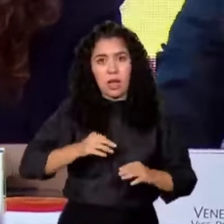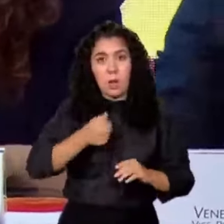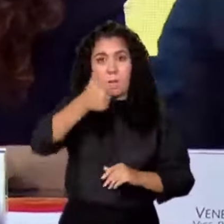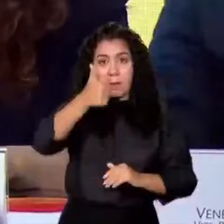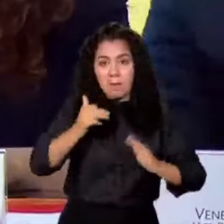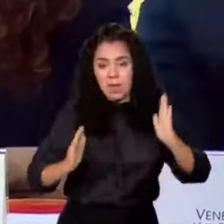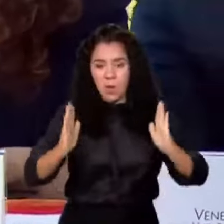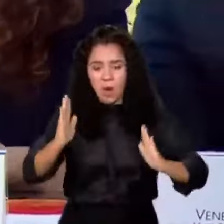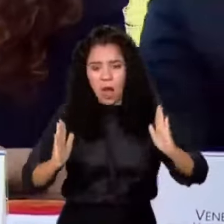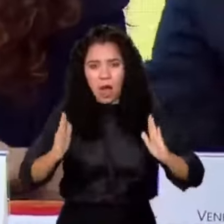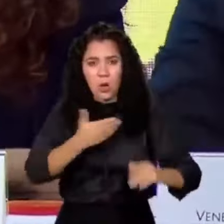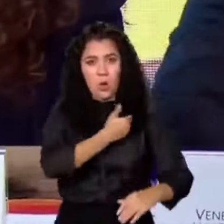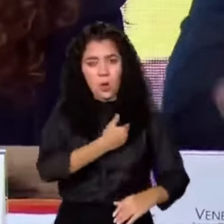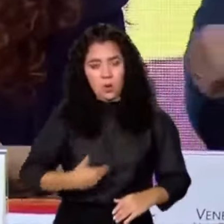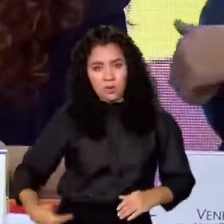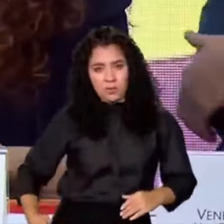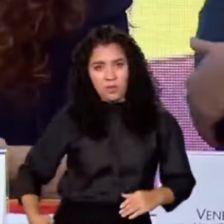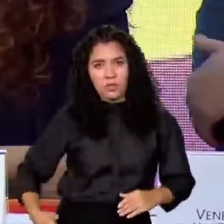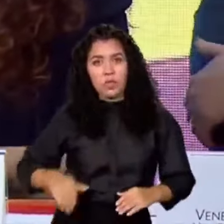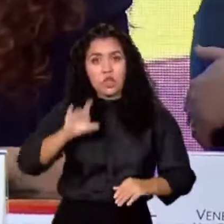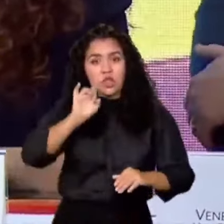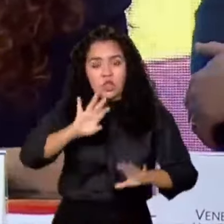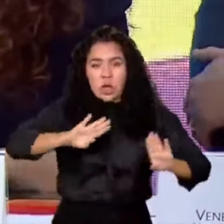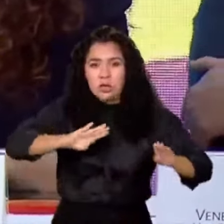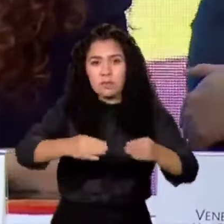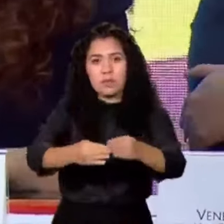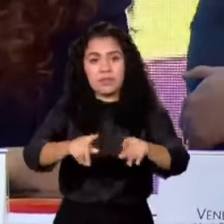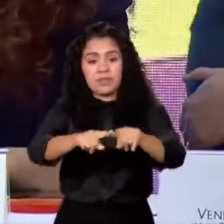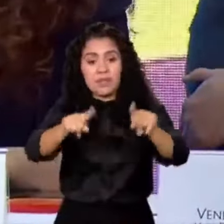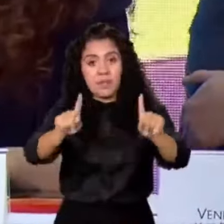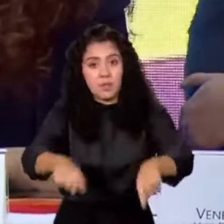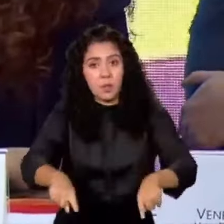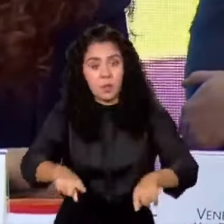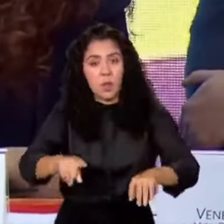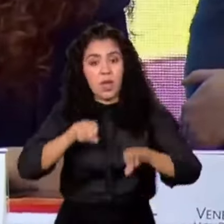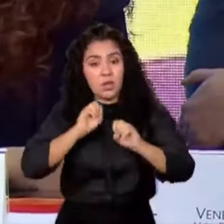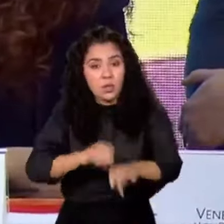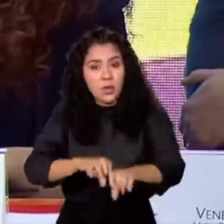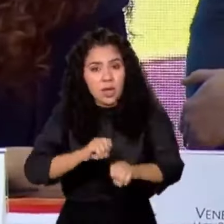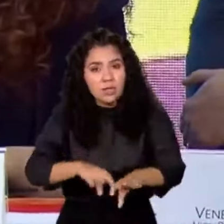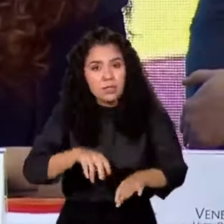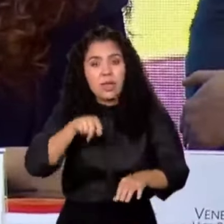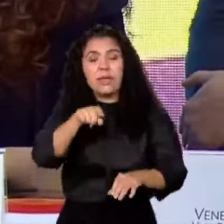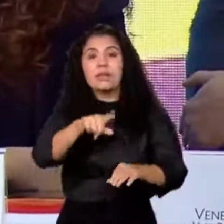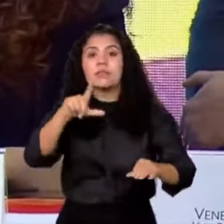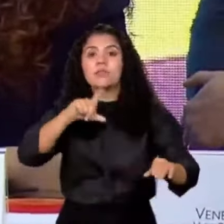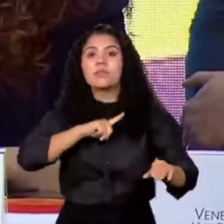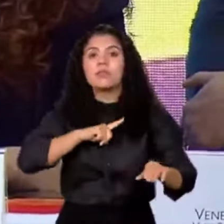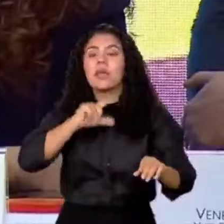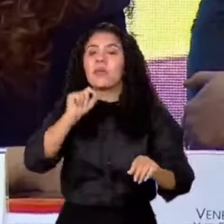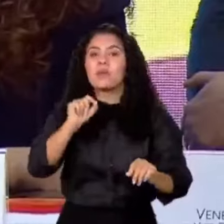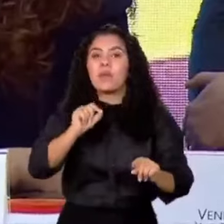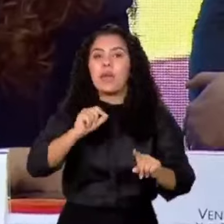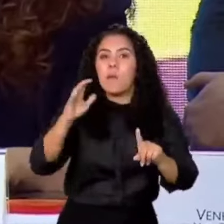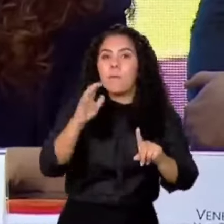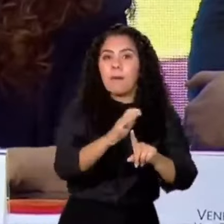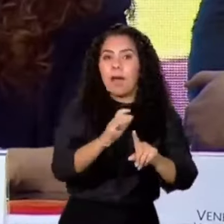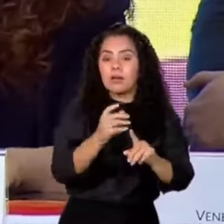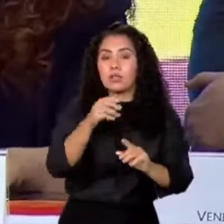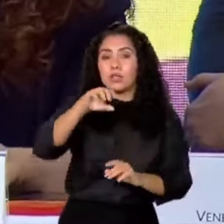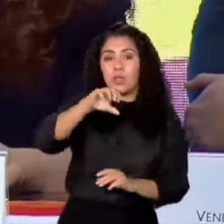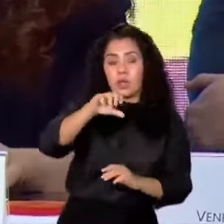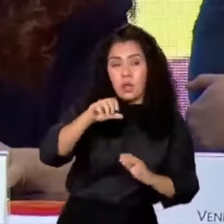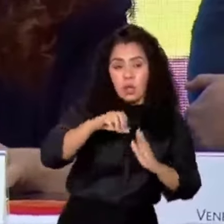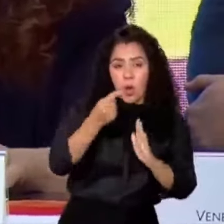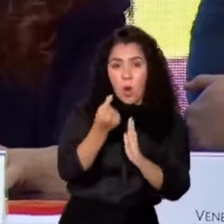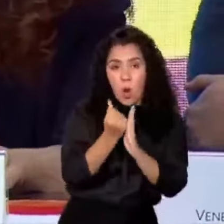de aumento salarial só para os servidores da educação, isso tem um impacto de mais de 8 bilhões no orçamento do MEC. Então,